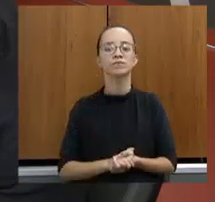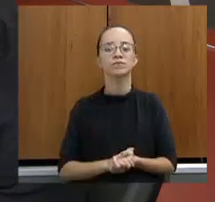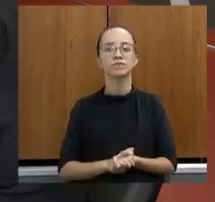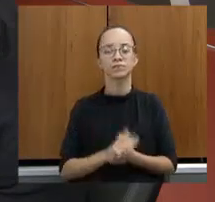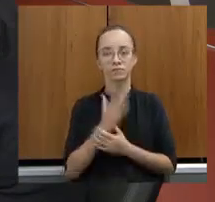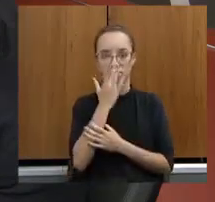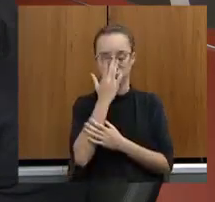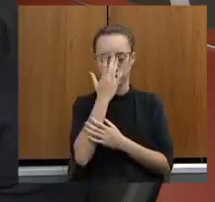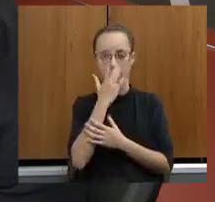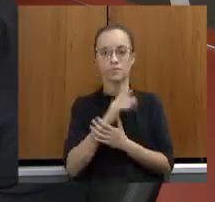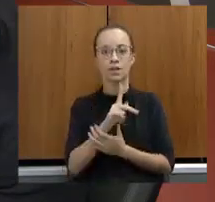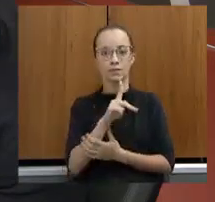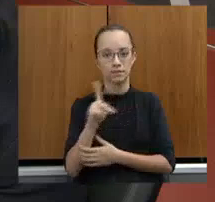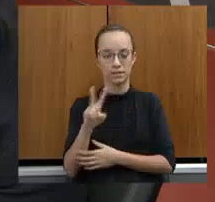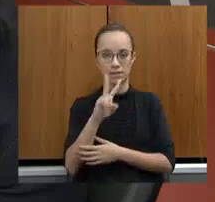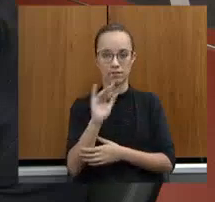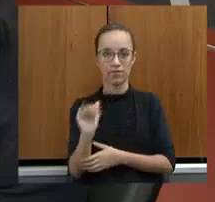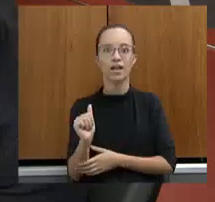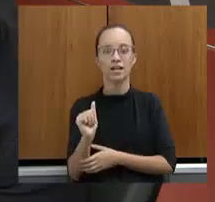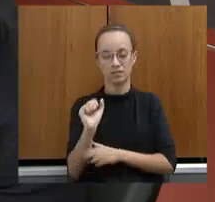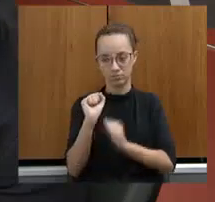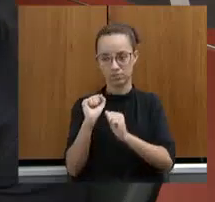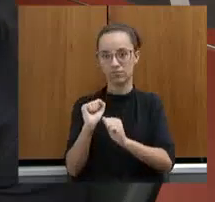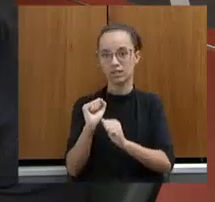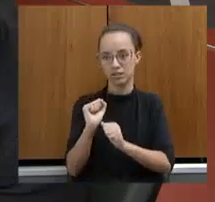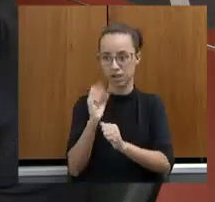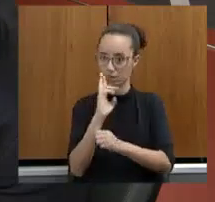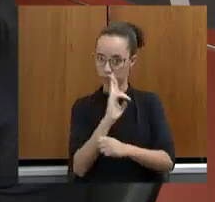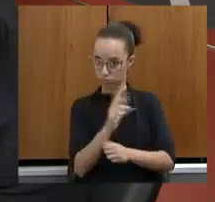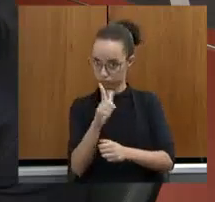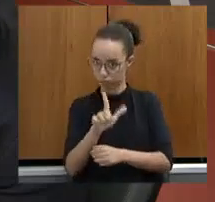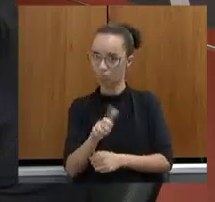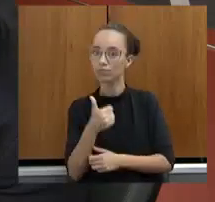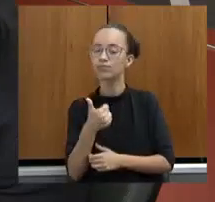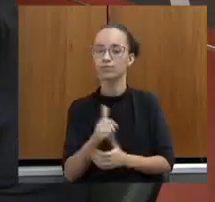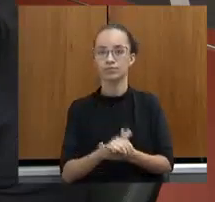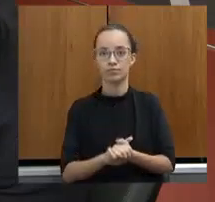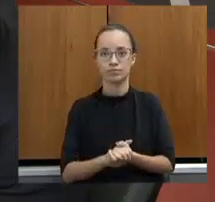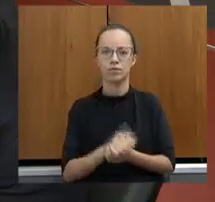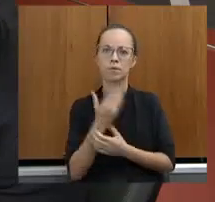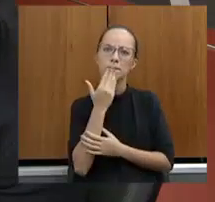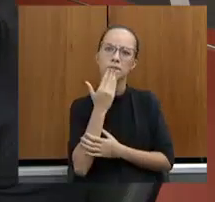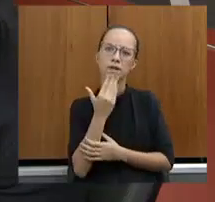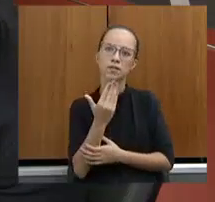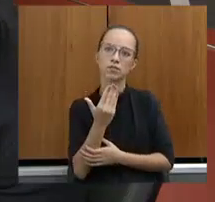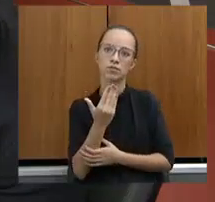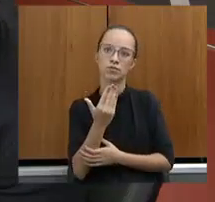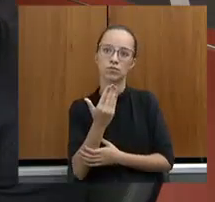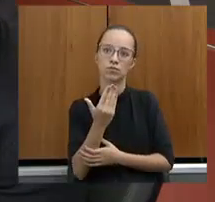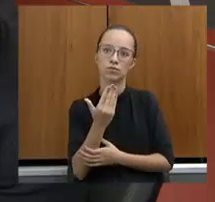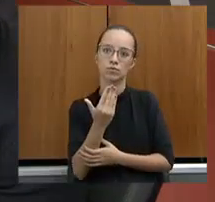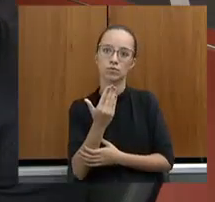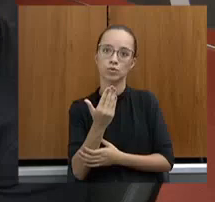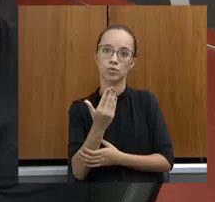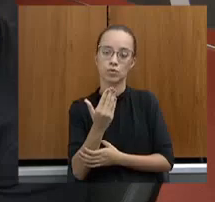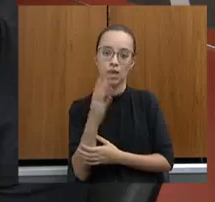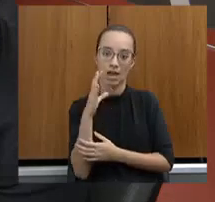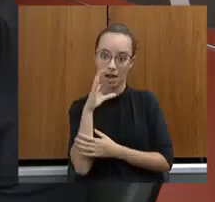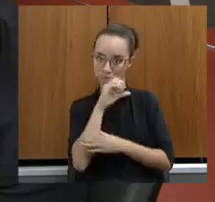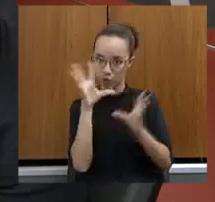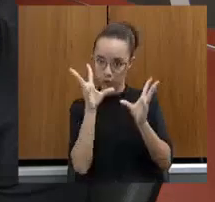a presença vai te conceder a réplica é só que sejam um pouco mais